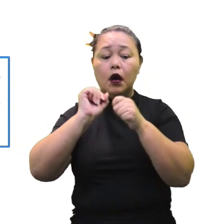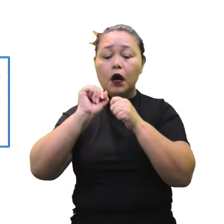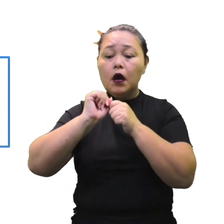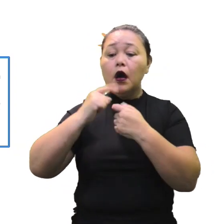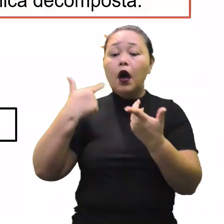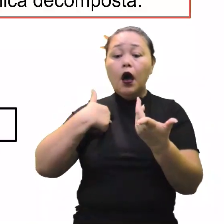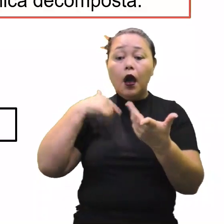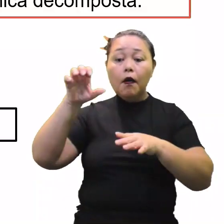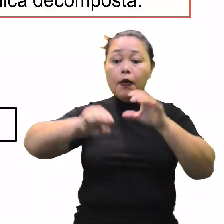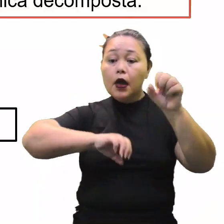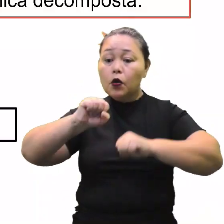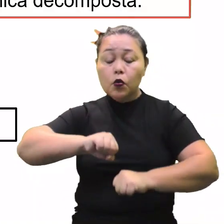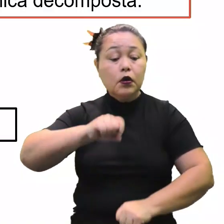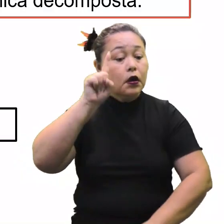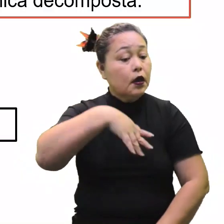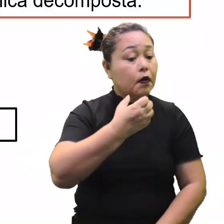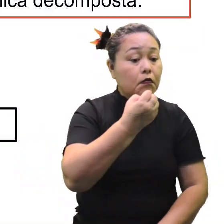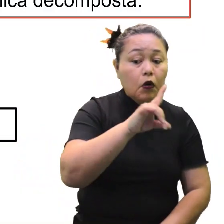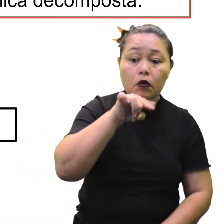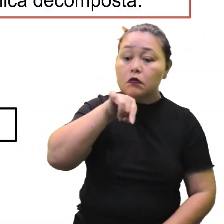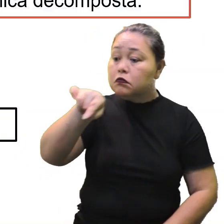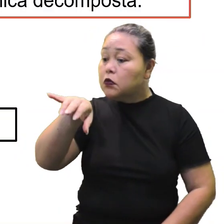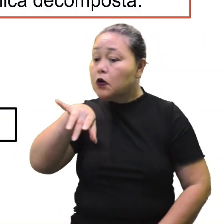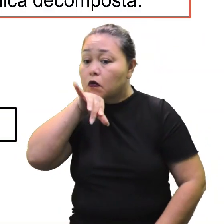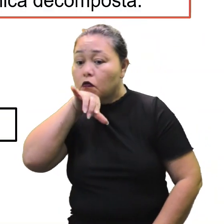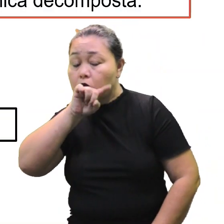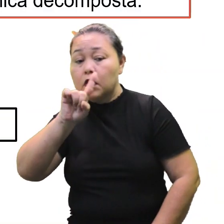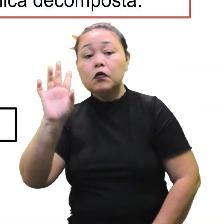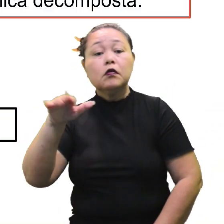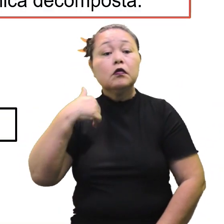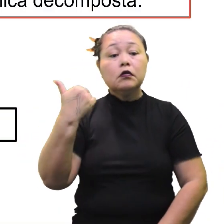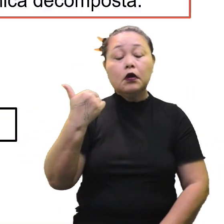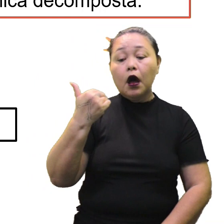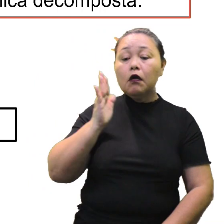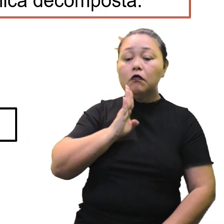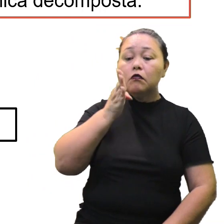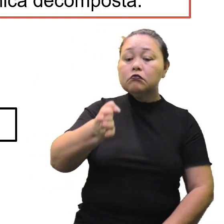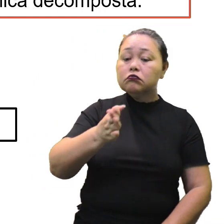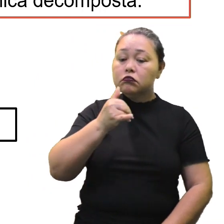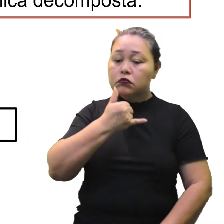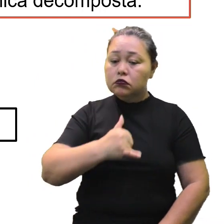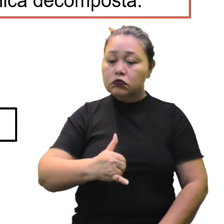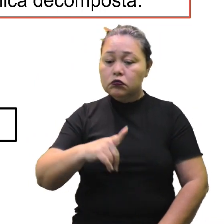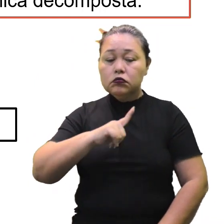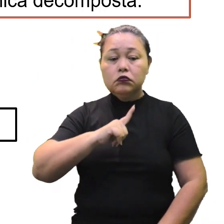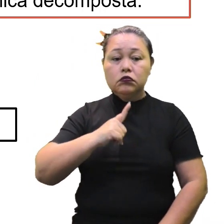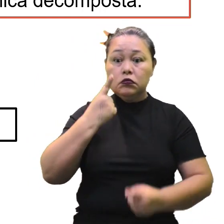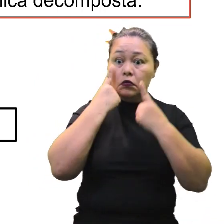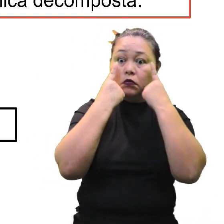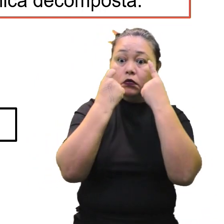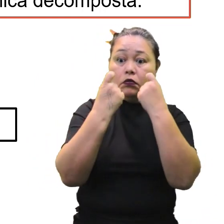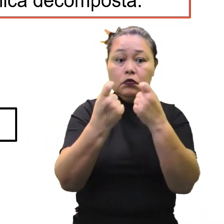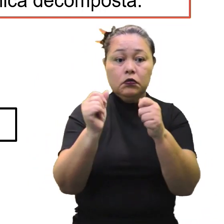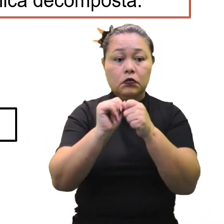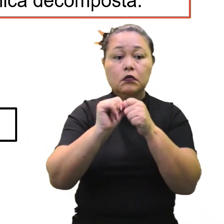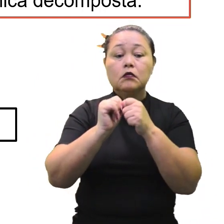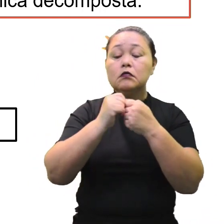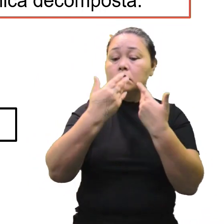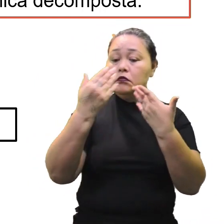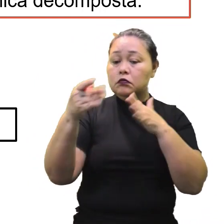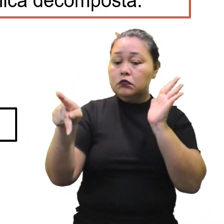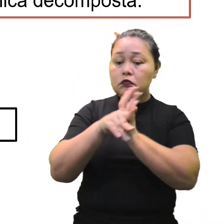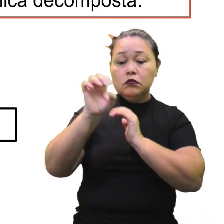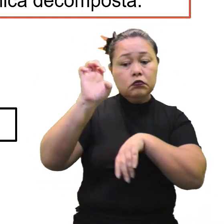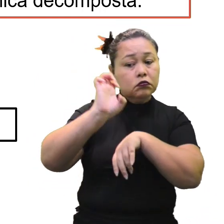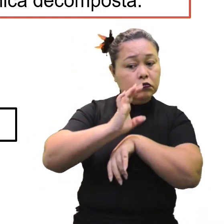bom e o que é ruim. Quando nós trabalhamos a questão energética, nós vemos que o foco de interesse das estatais